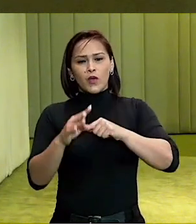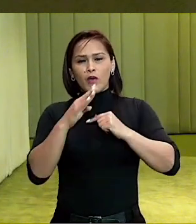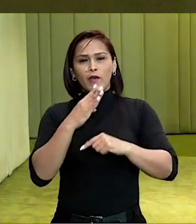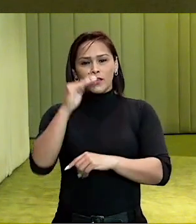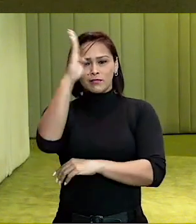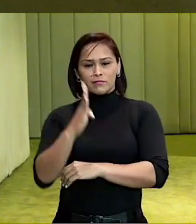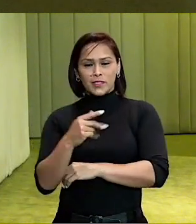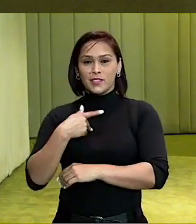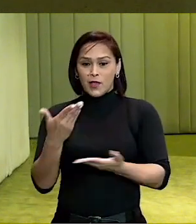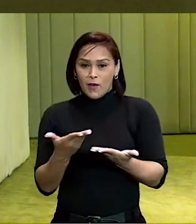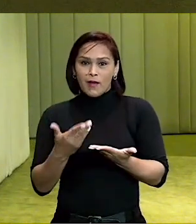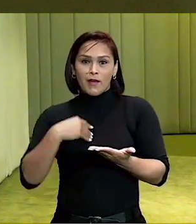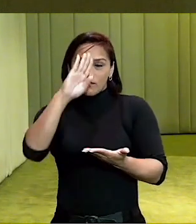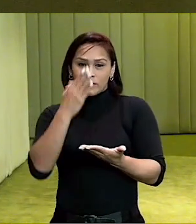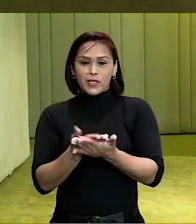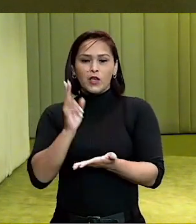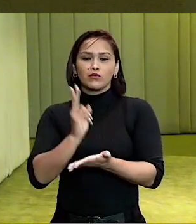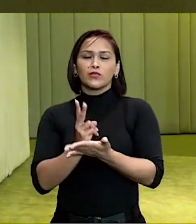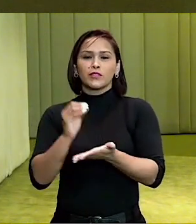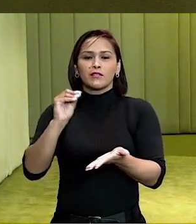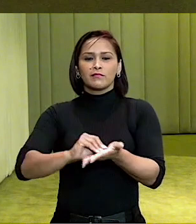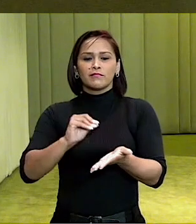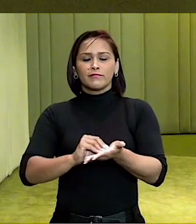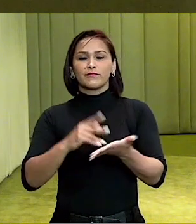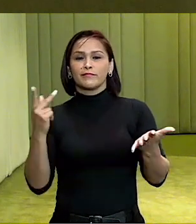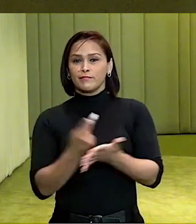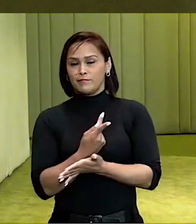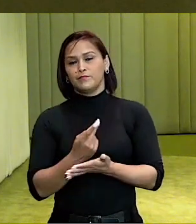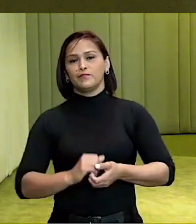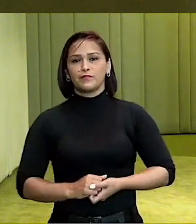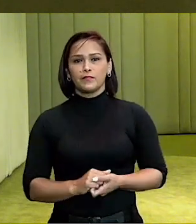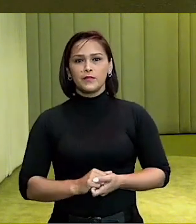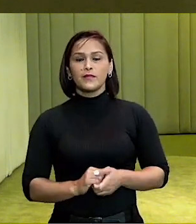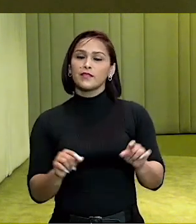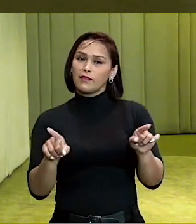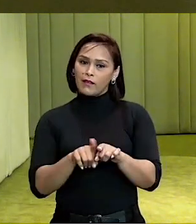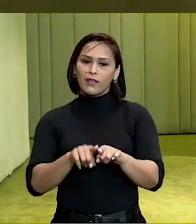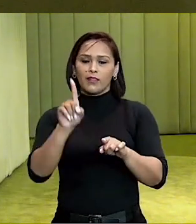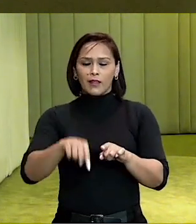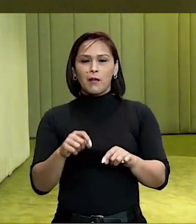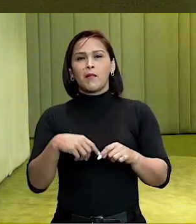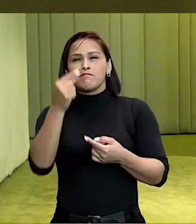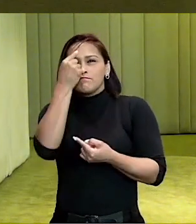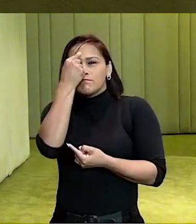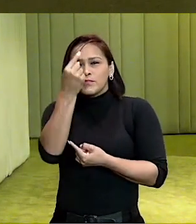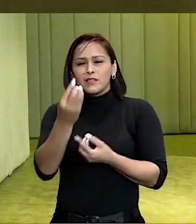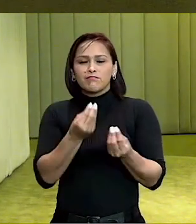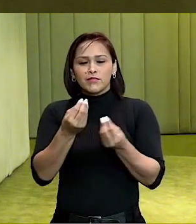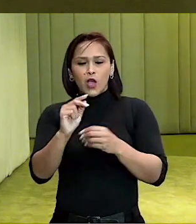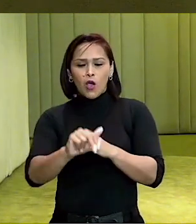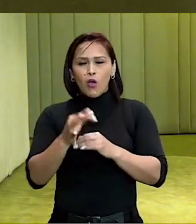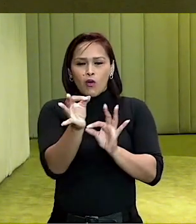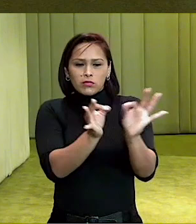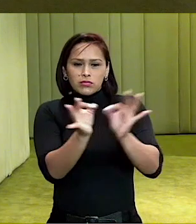expectativa, até o momento, continua pendente de realização. Entre mentes, reflexão sobre eventuais